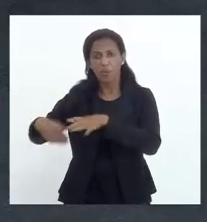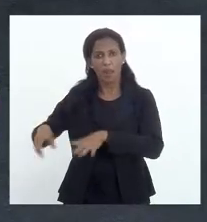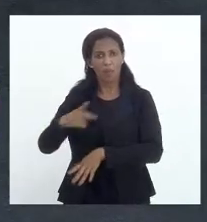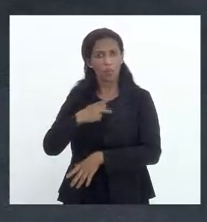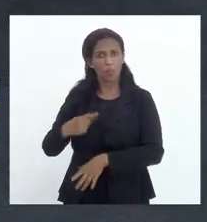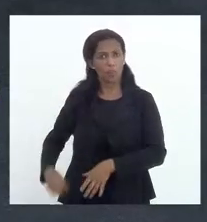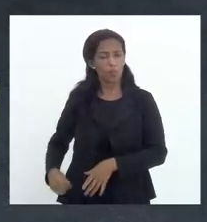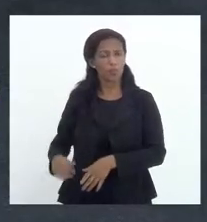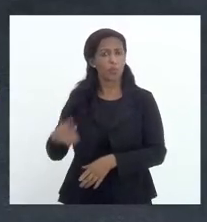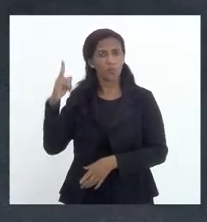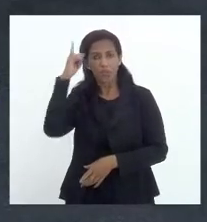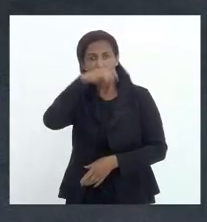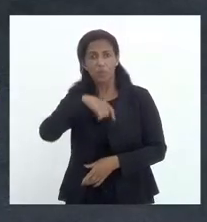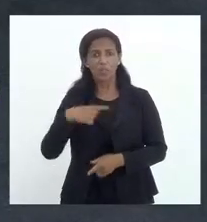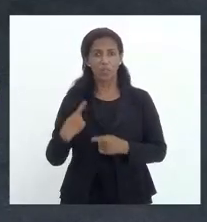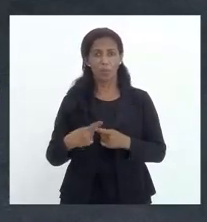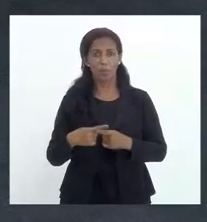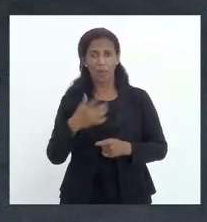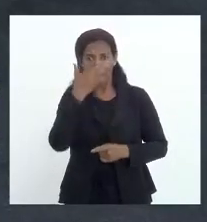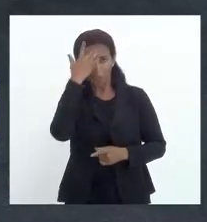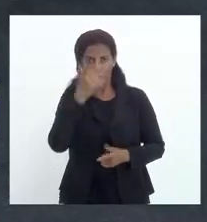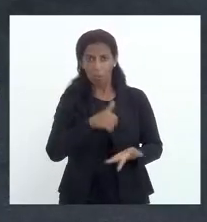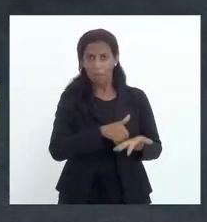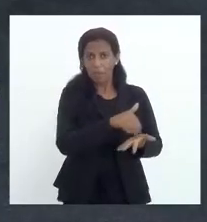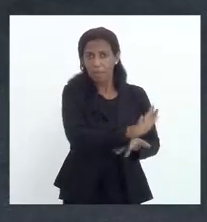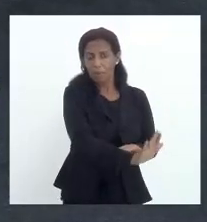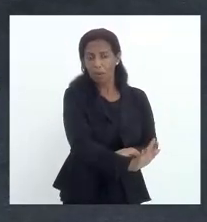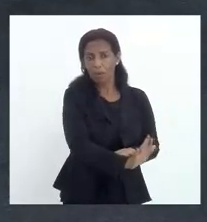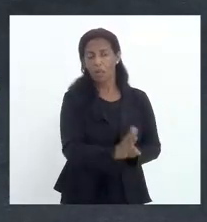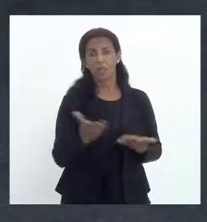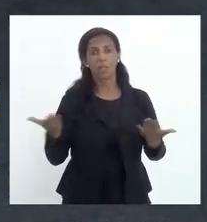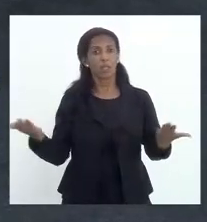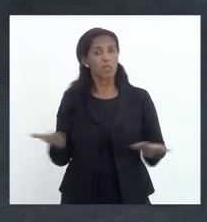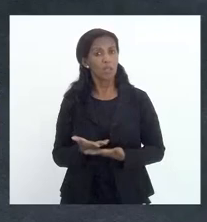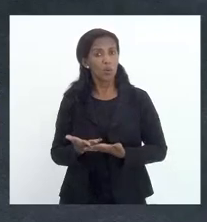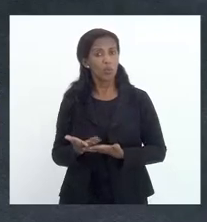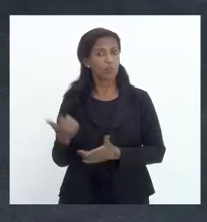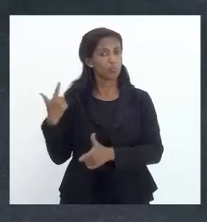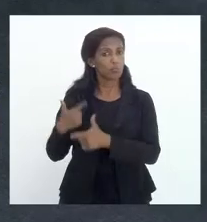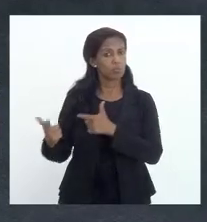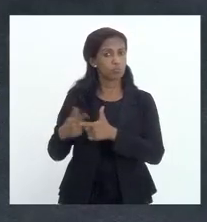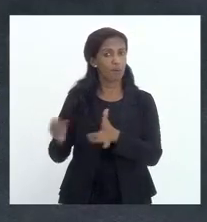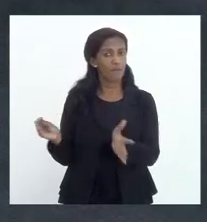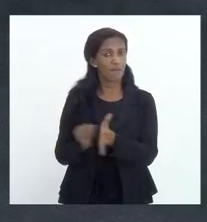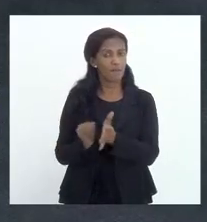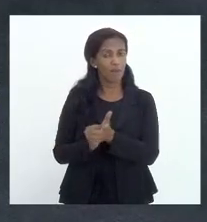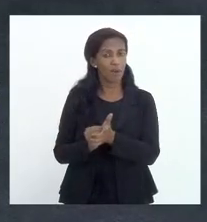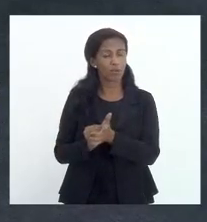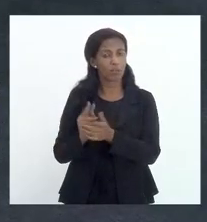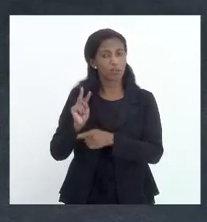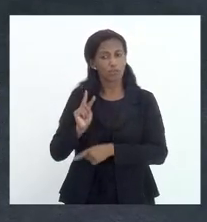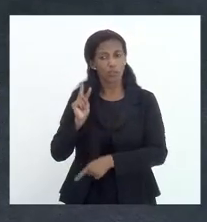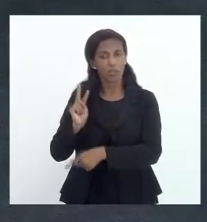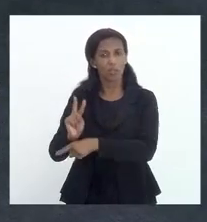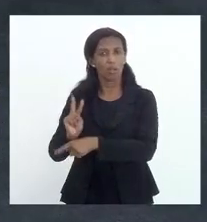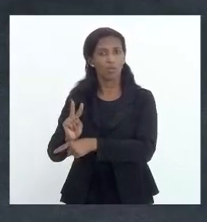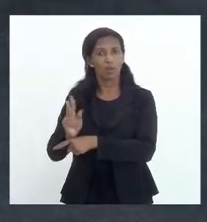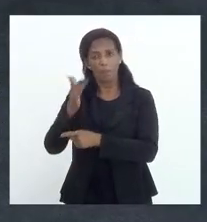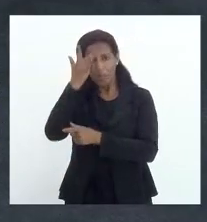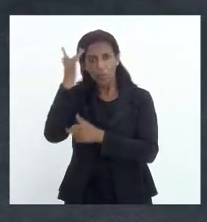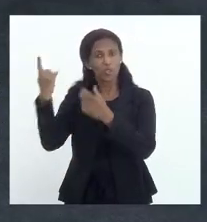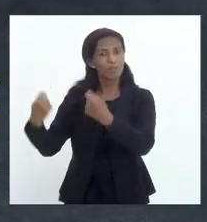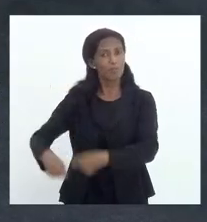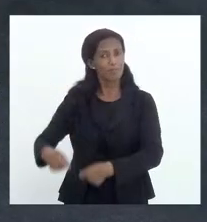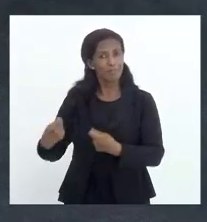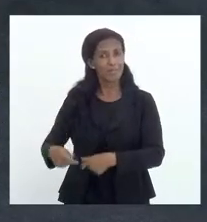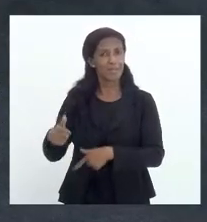função, porque o temporário ele vai embora. E hoje a gente está levando ao caos a falta de assistência ao mais carente, que hoje precisa do